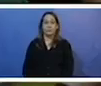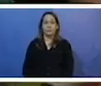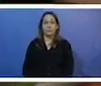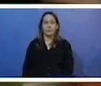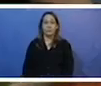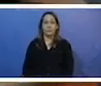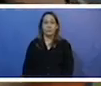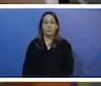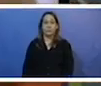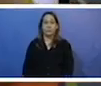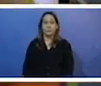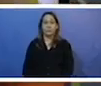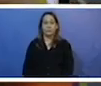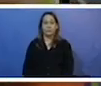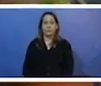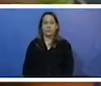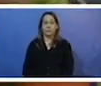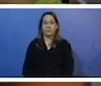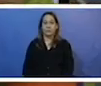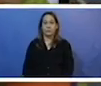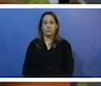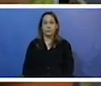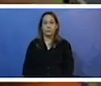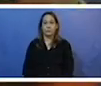Opa, acho que vou deixar ela